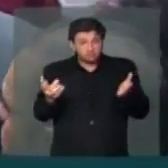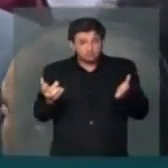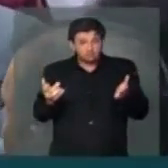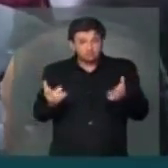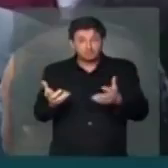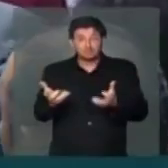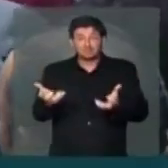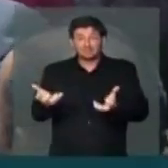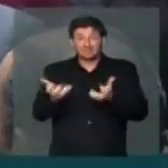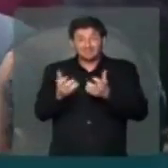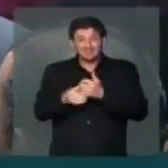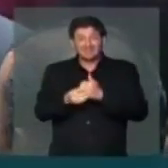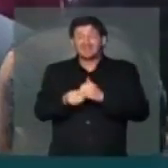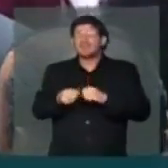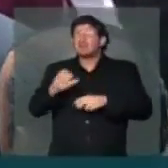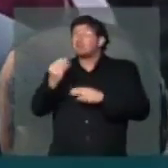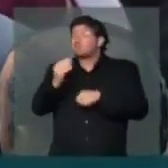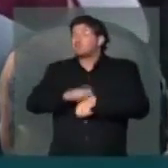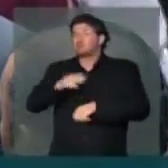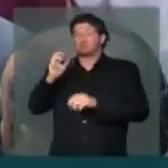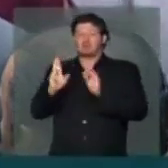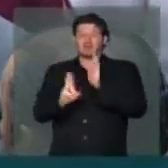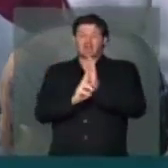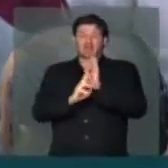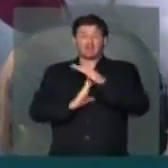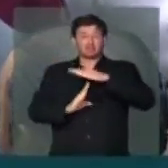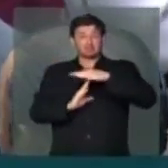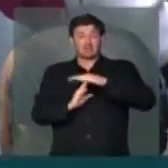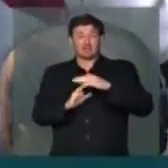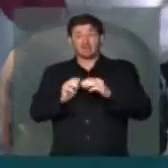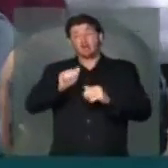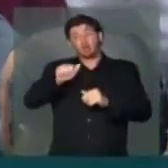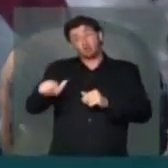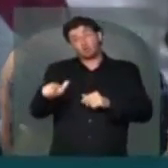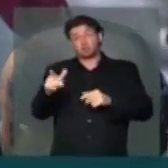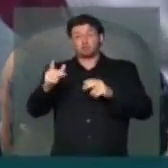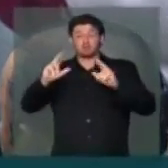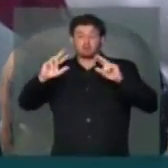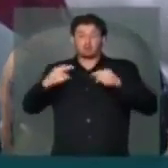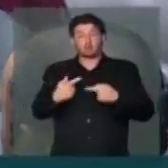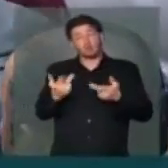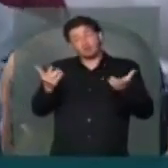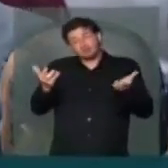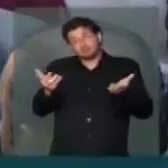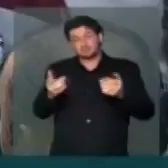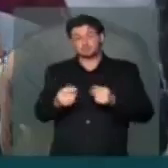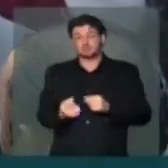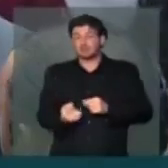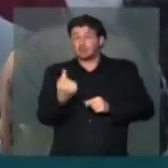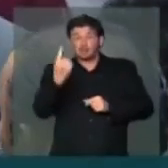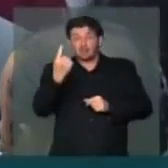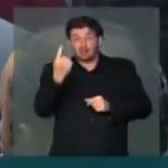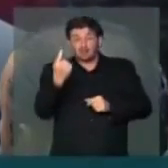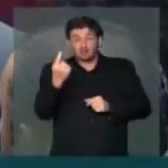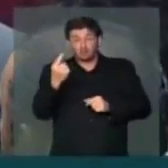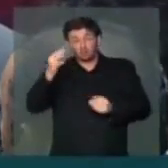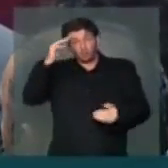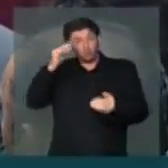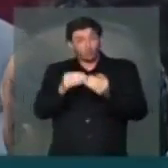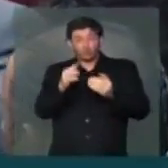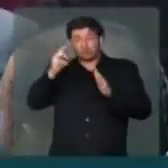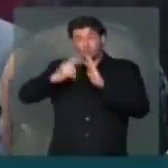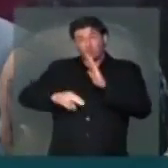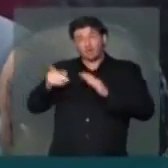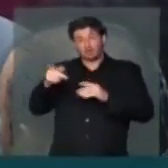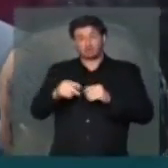ele quer muito mais cláusula de barreira que essa. Reconheço, afinal, a única concordância com o